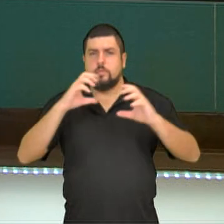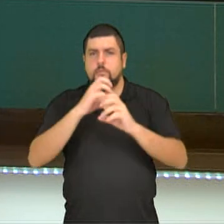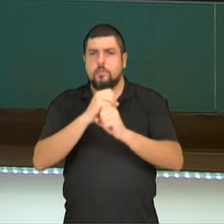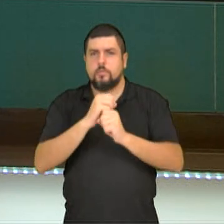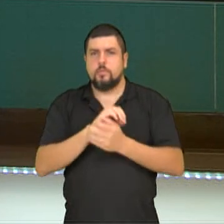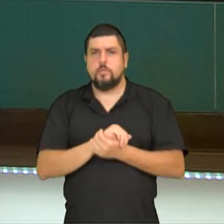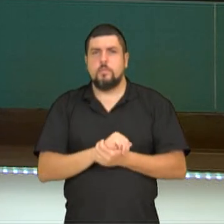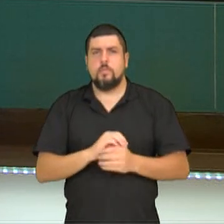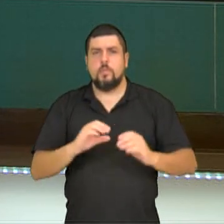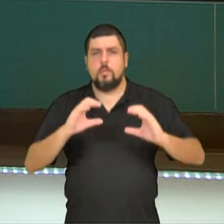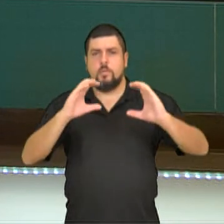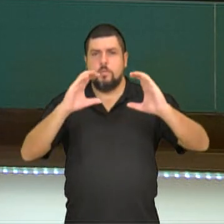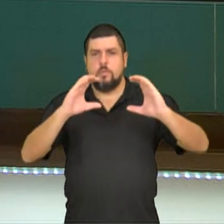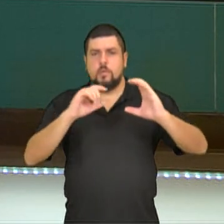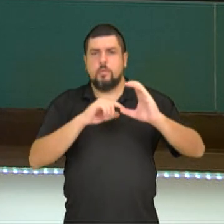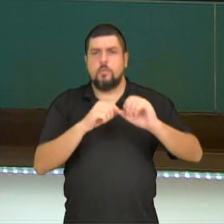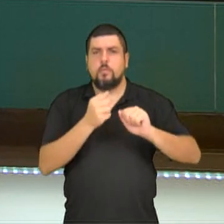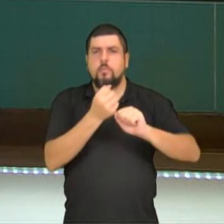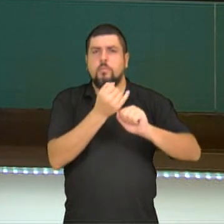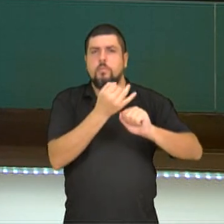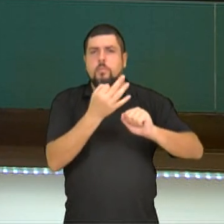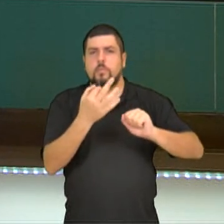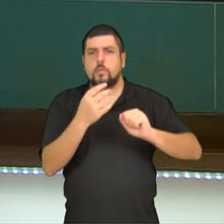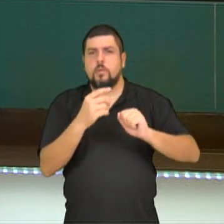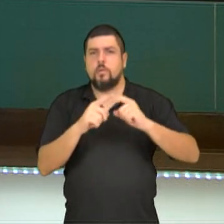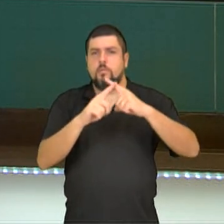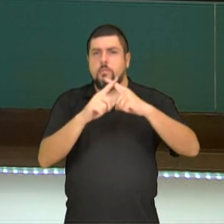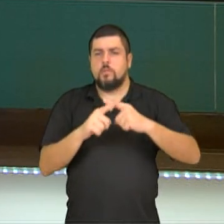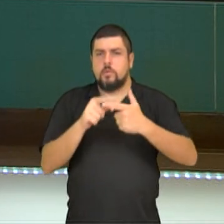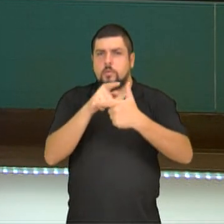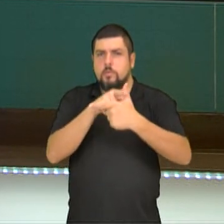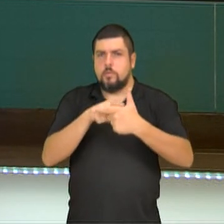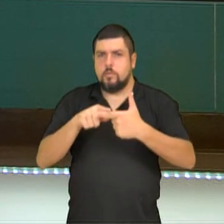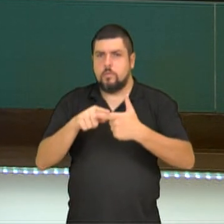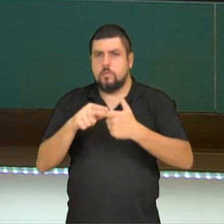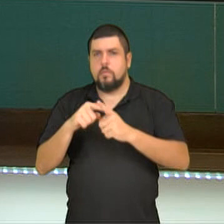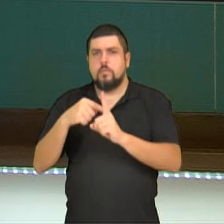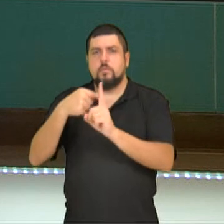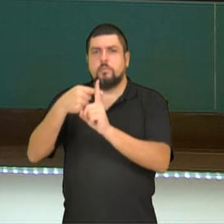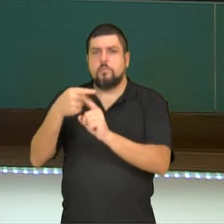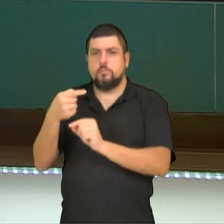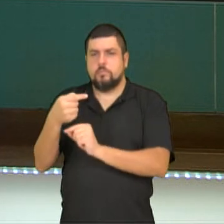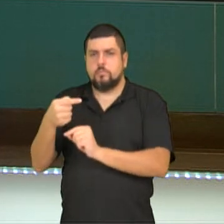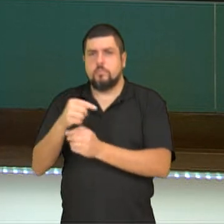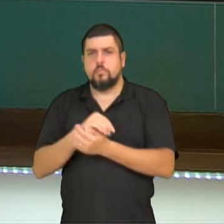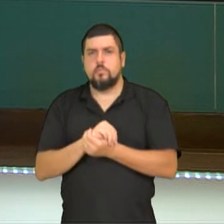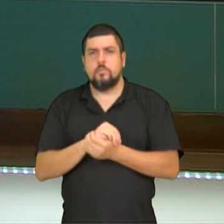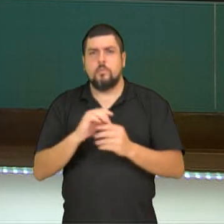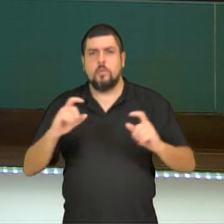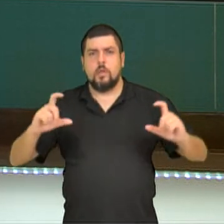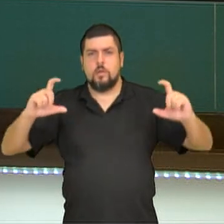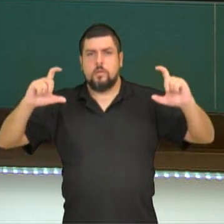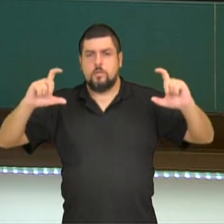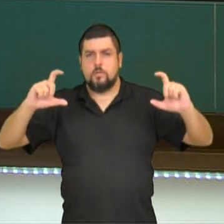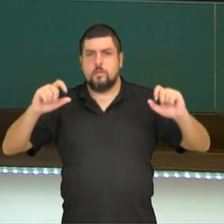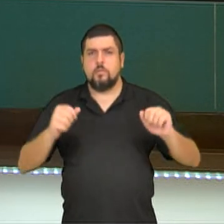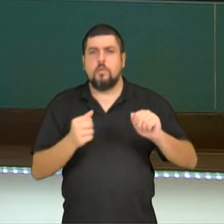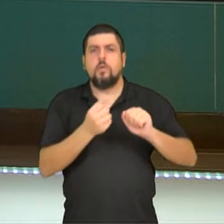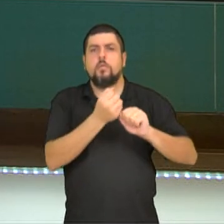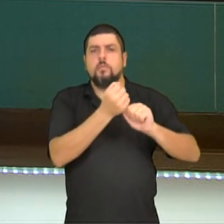Dentro do parênteses, potenciação, multiplicação e divisão, adição e subtração. Colchetes,